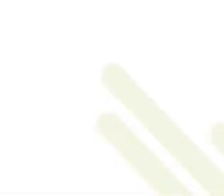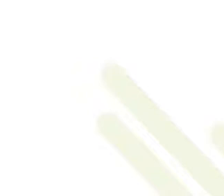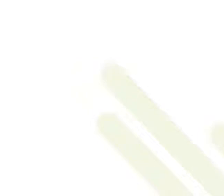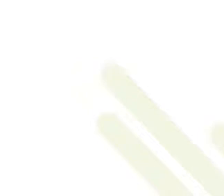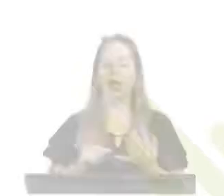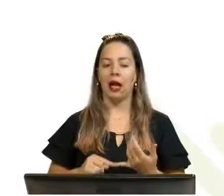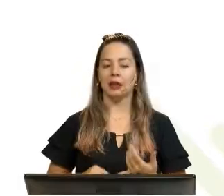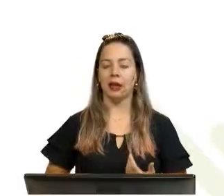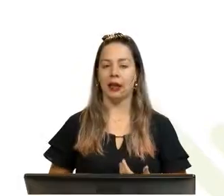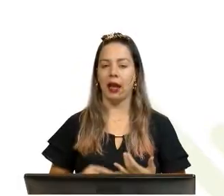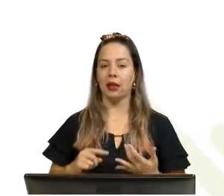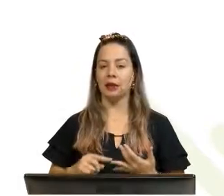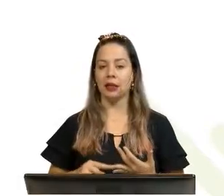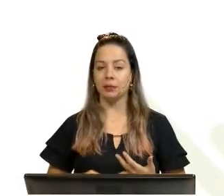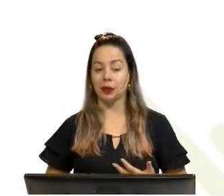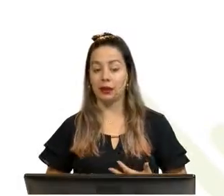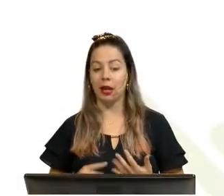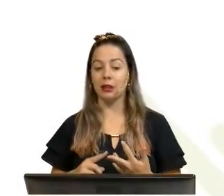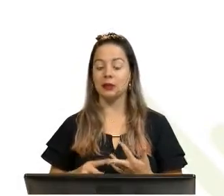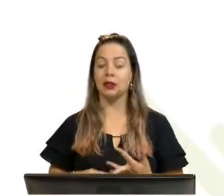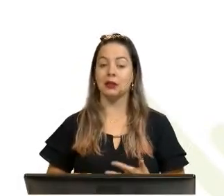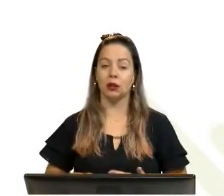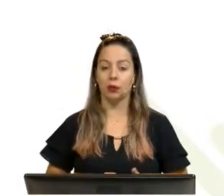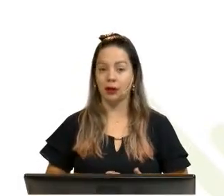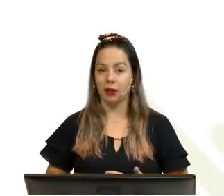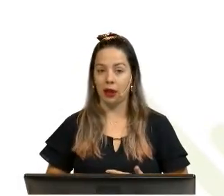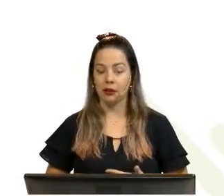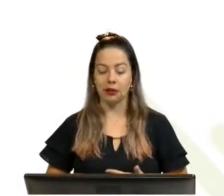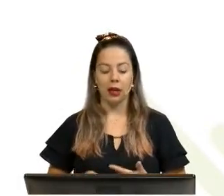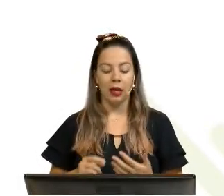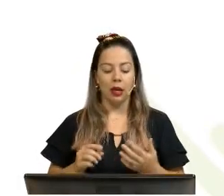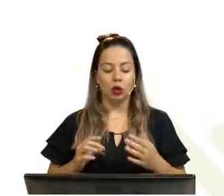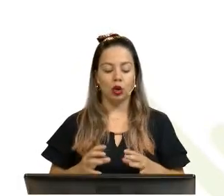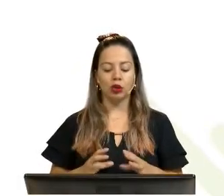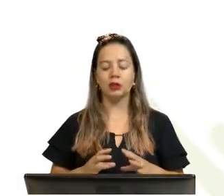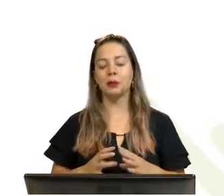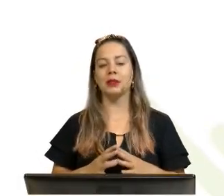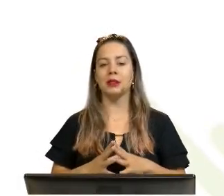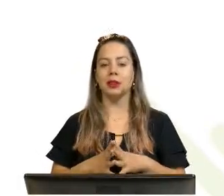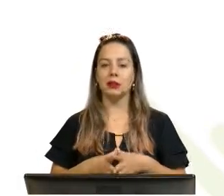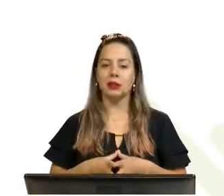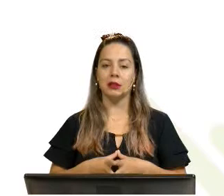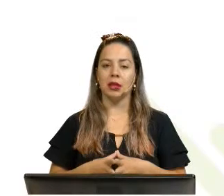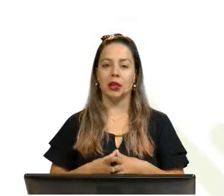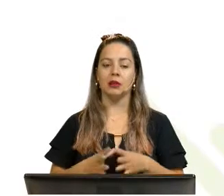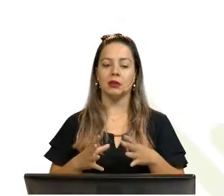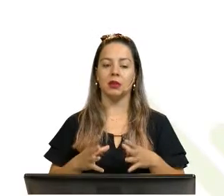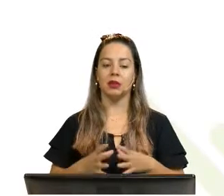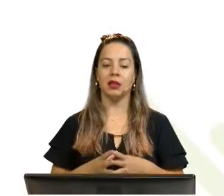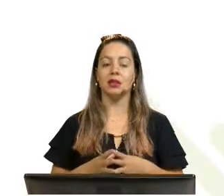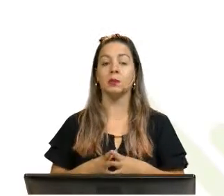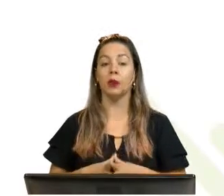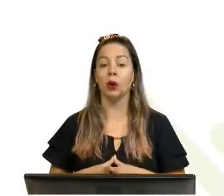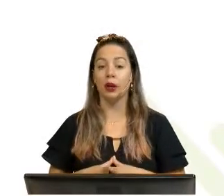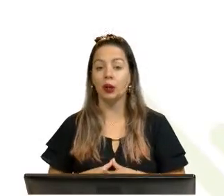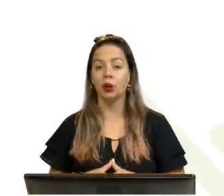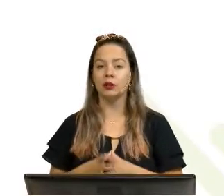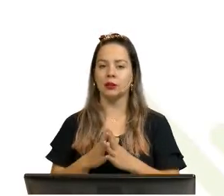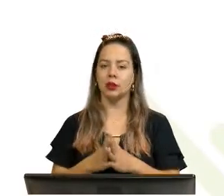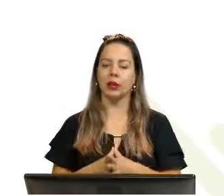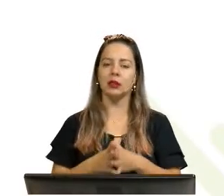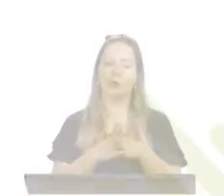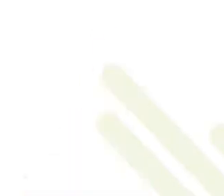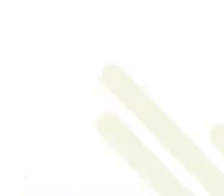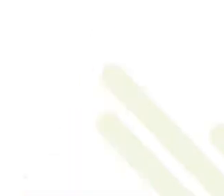representante as artérias as bactérias e as cianobactérias todos os representantes desse reino são seres procariontes